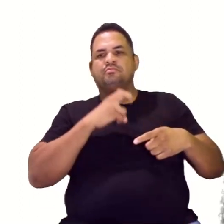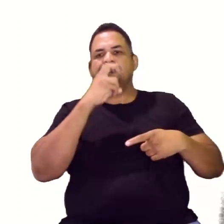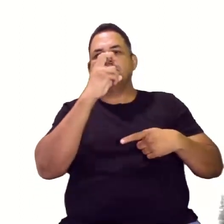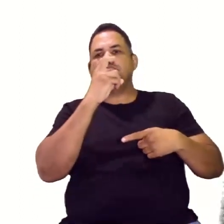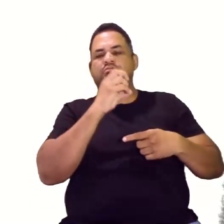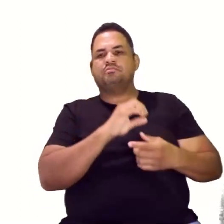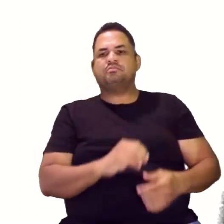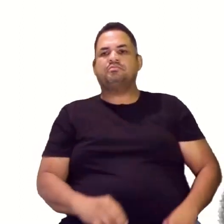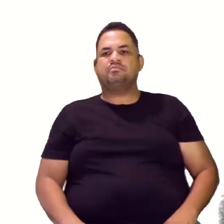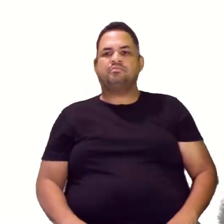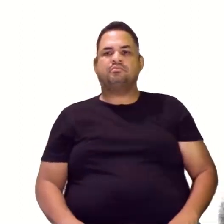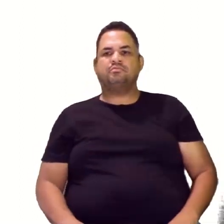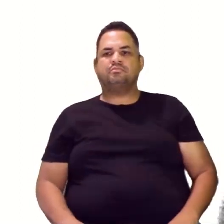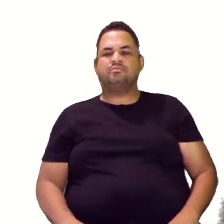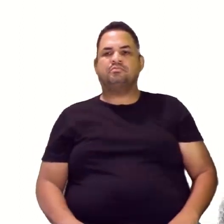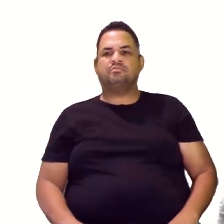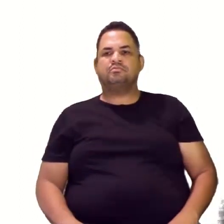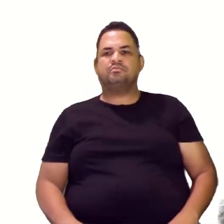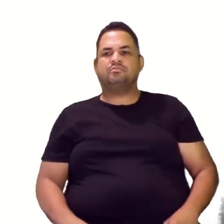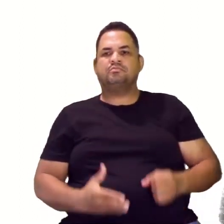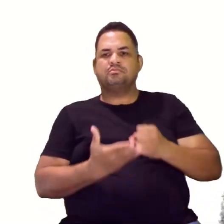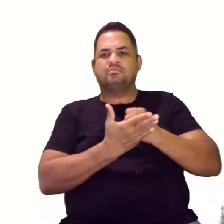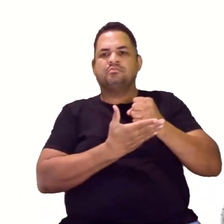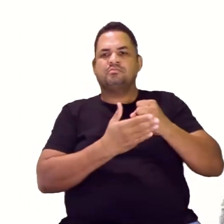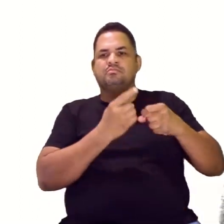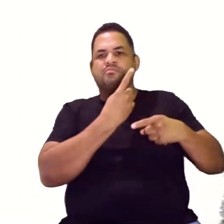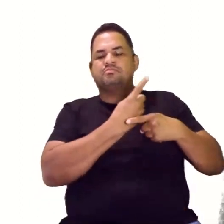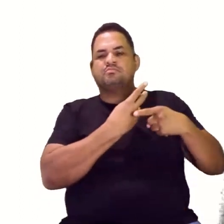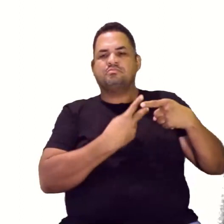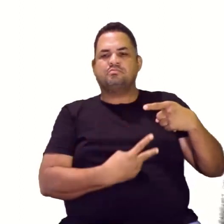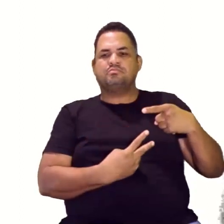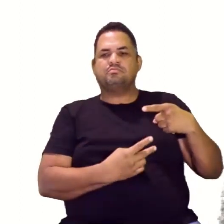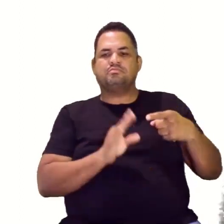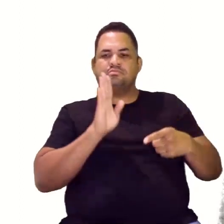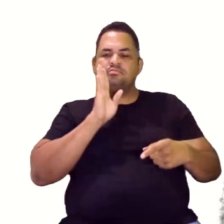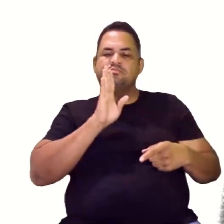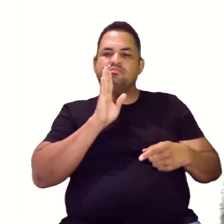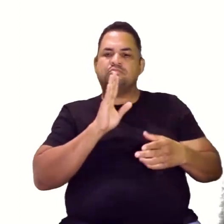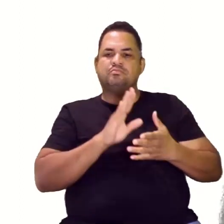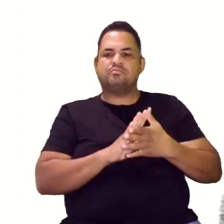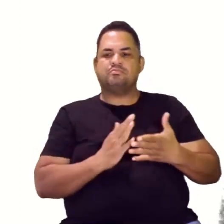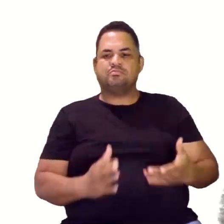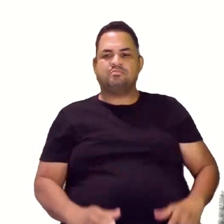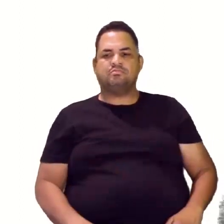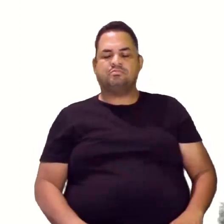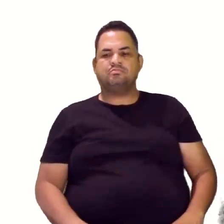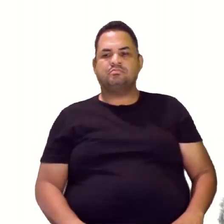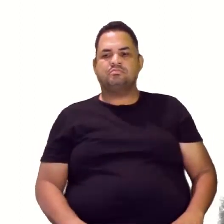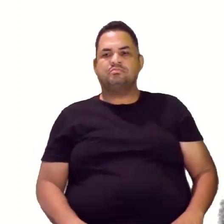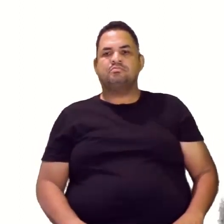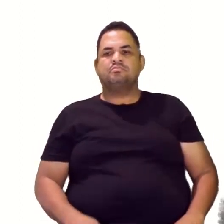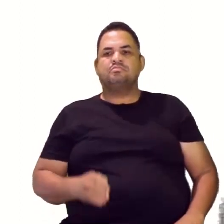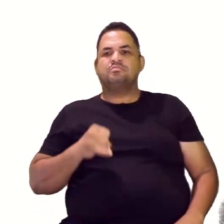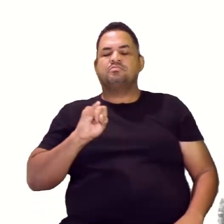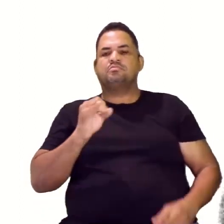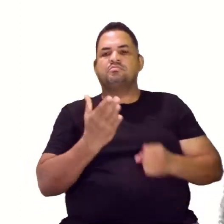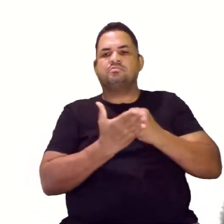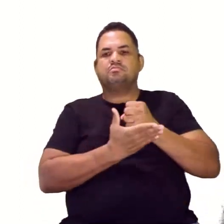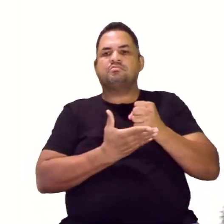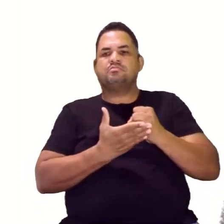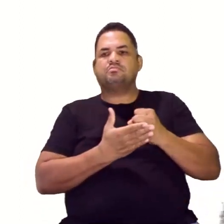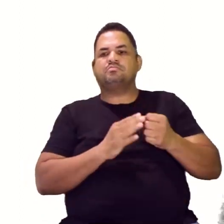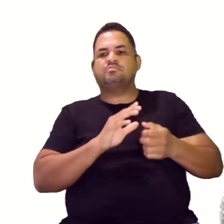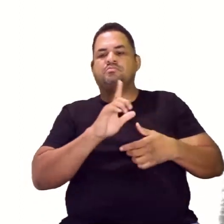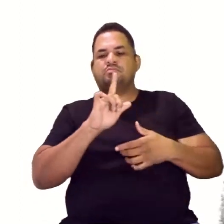à quinta potência, né? É na base 1 sobre 2. Legal. Isso então, é igual ao nosso y. Isso. Se a base e